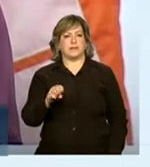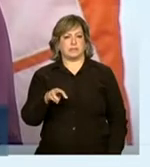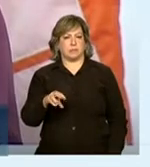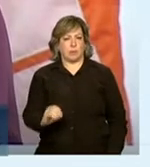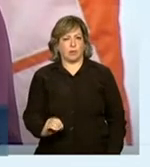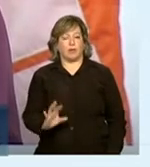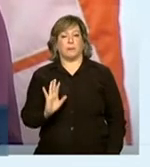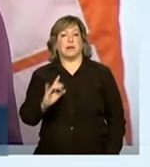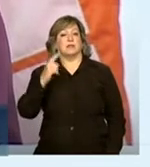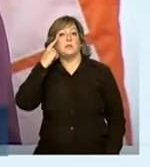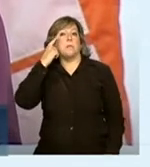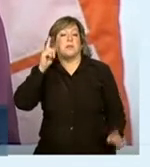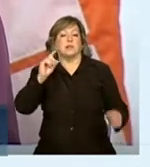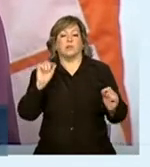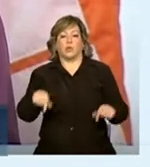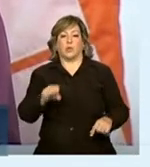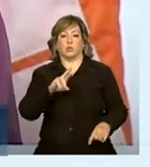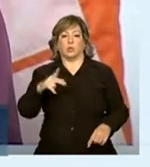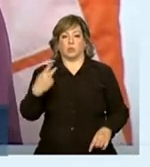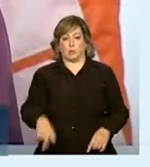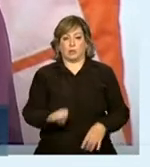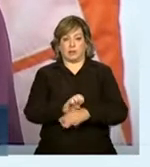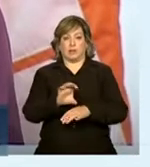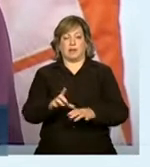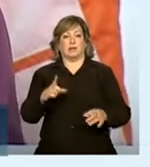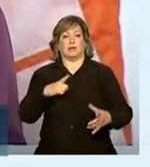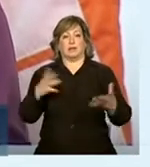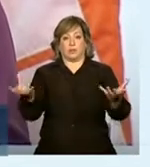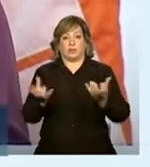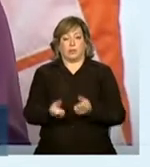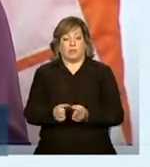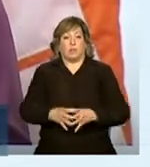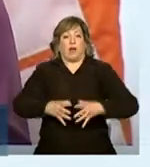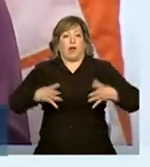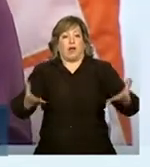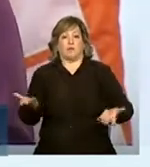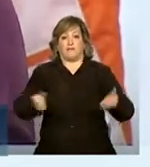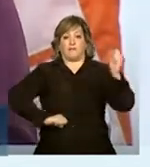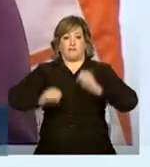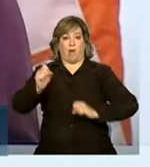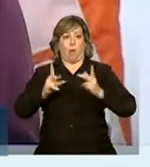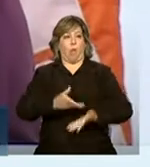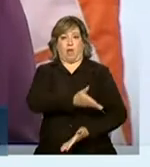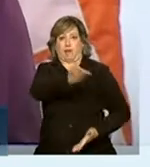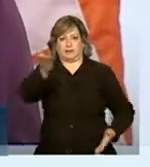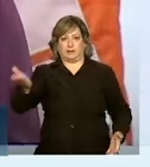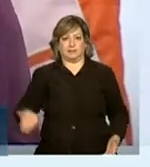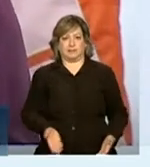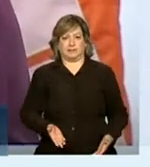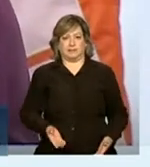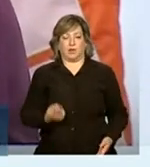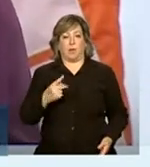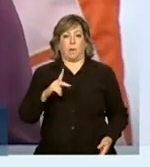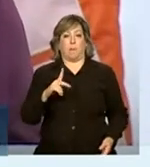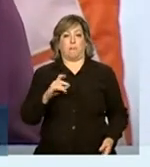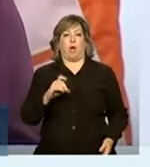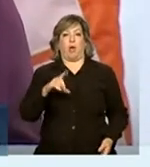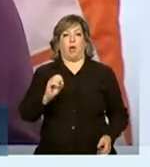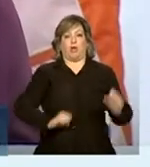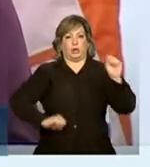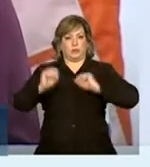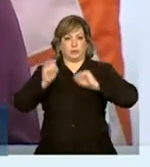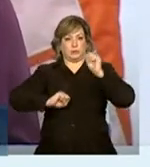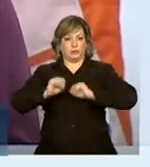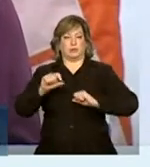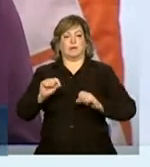de nosso estado abrigaria um grande polo industrial, em especial um polo industrial